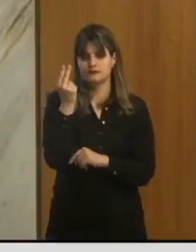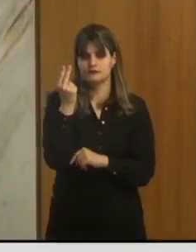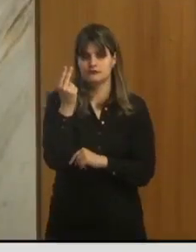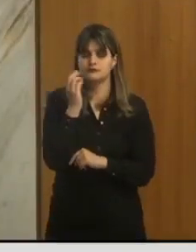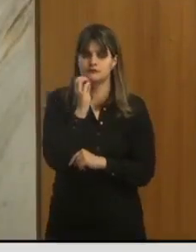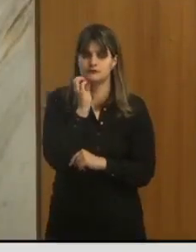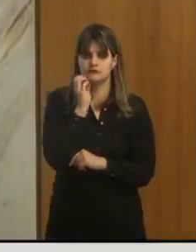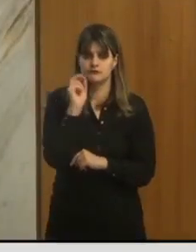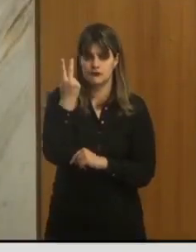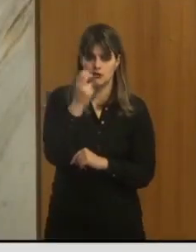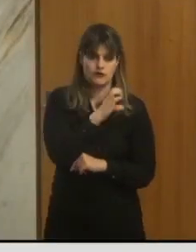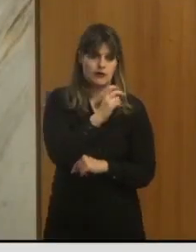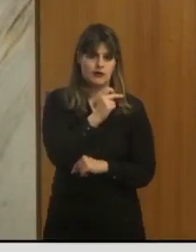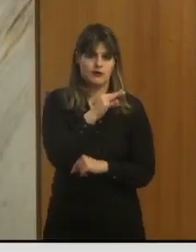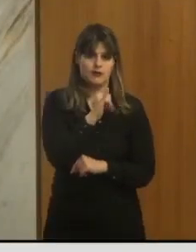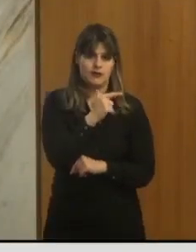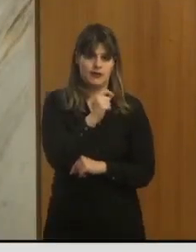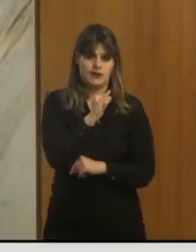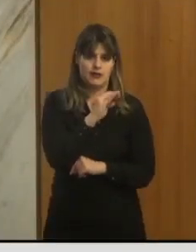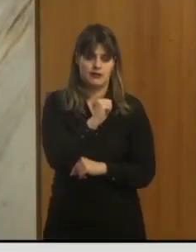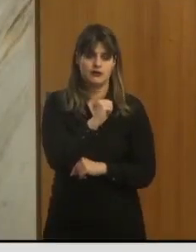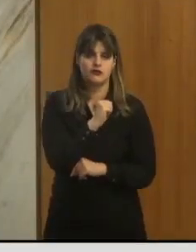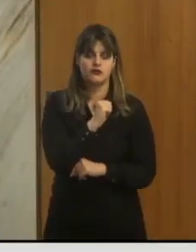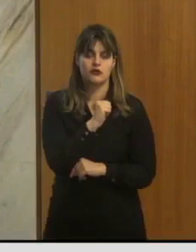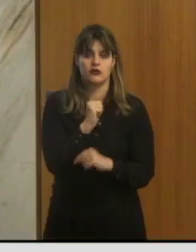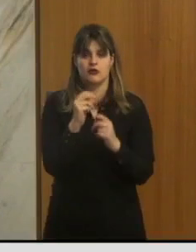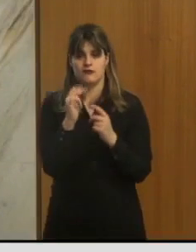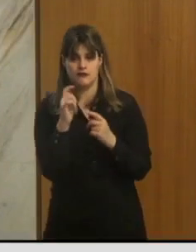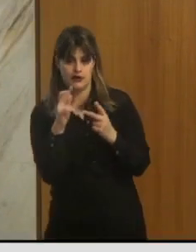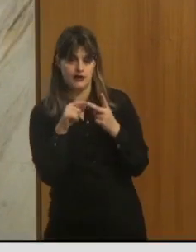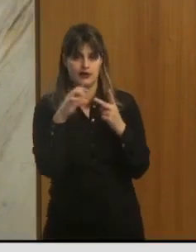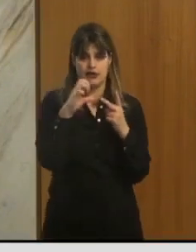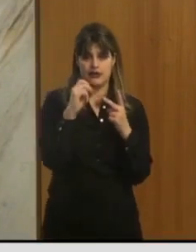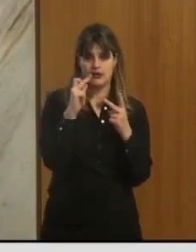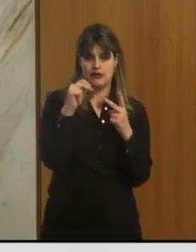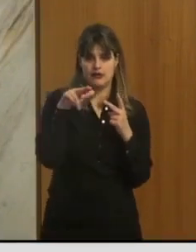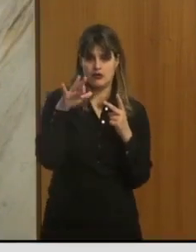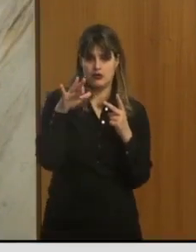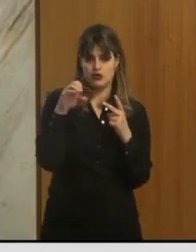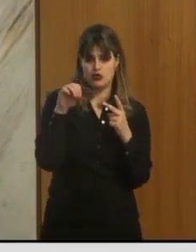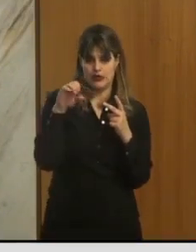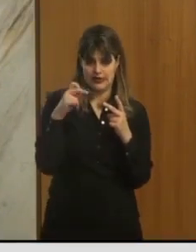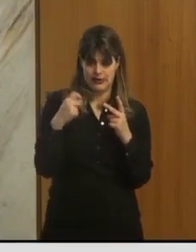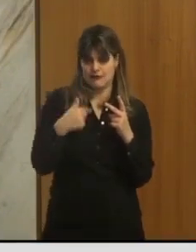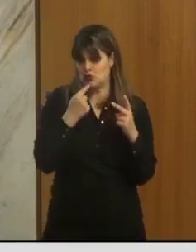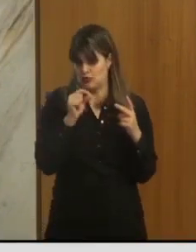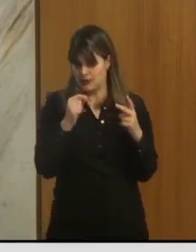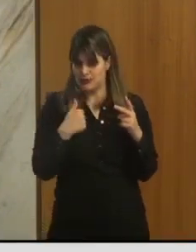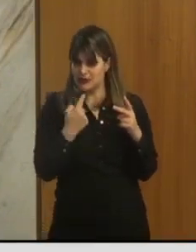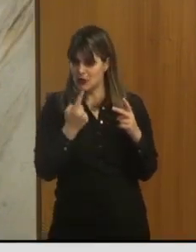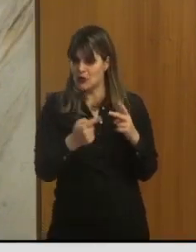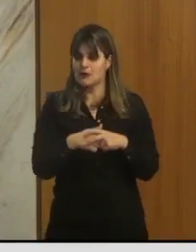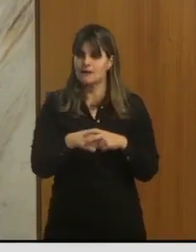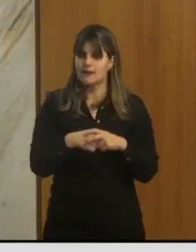dois capitéis, a vieira e uma carantonha, como eu lhe chamo, mas existem, por